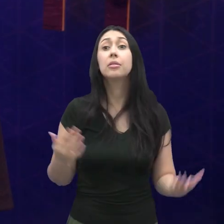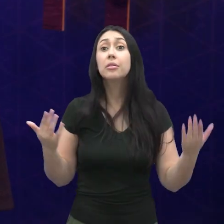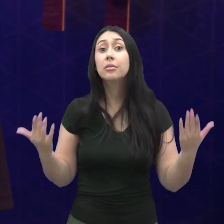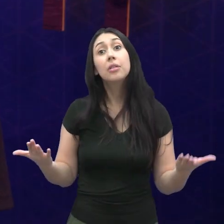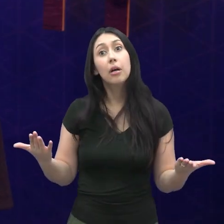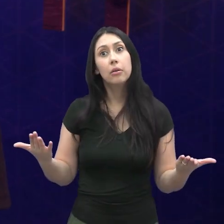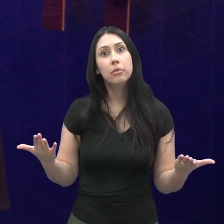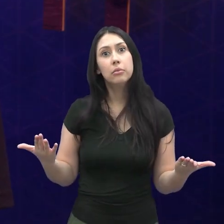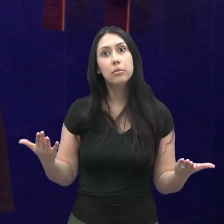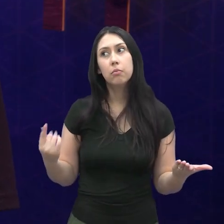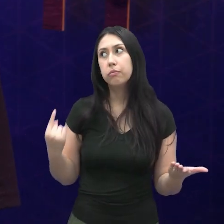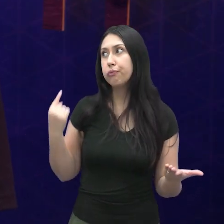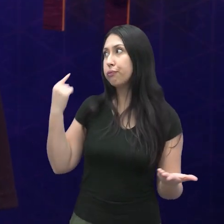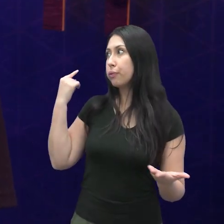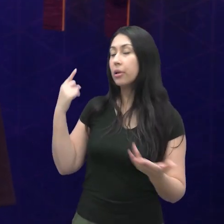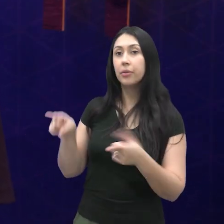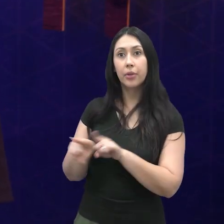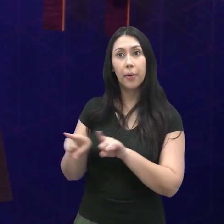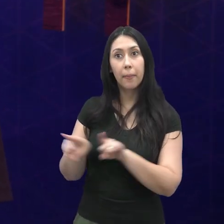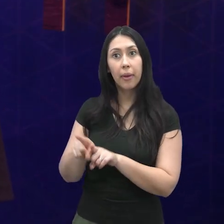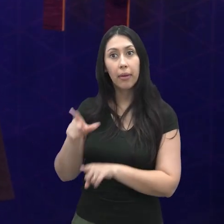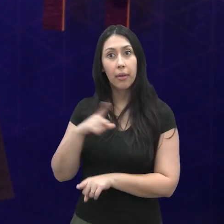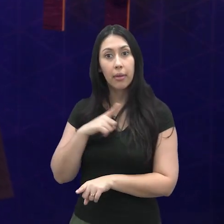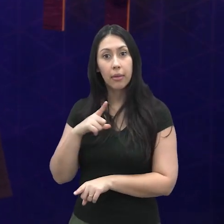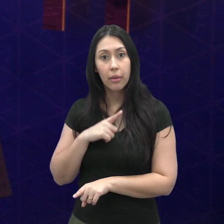E não faz muito tempo, a gente